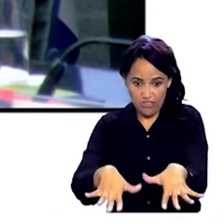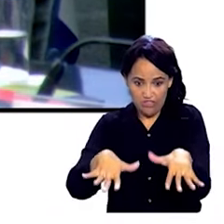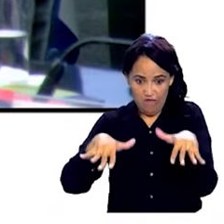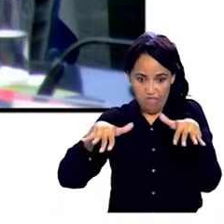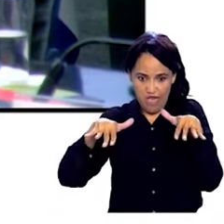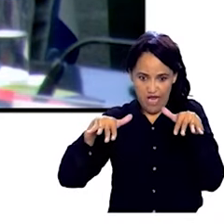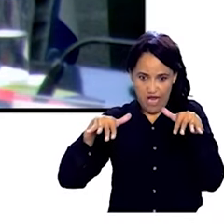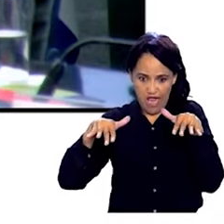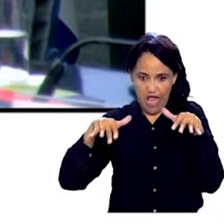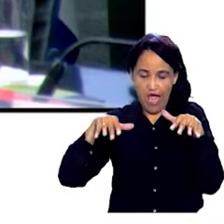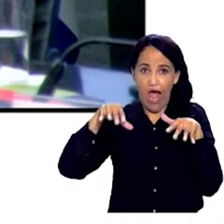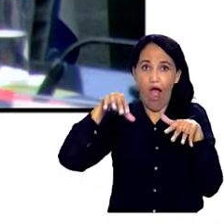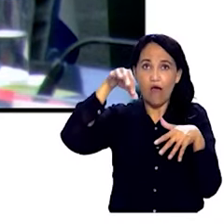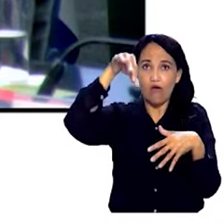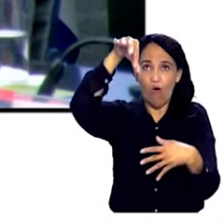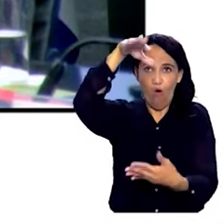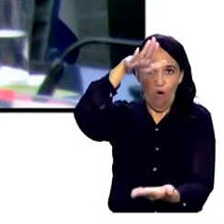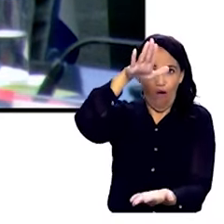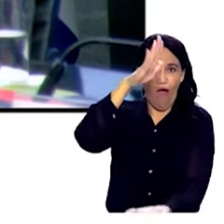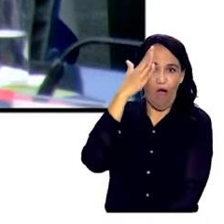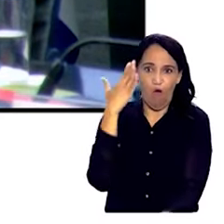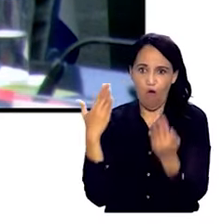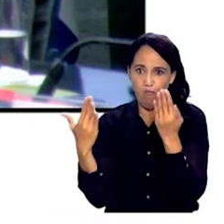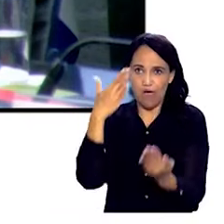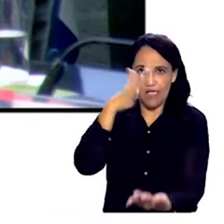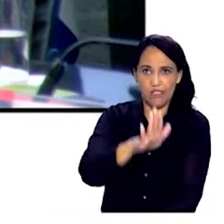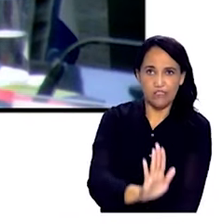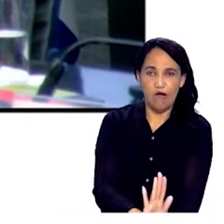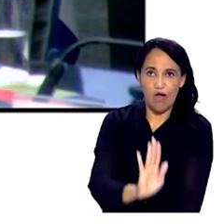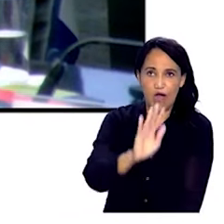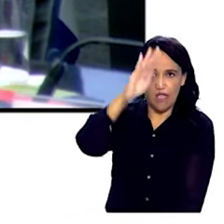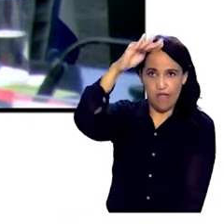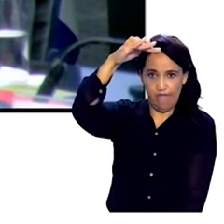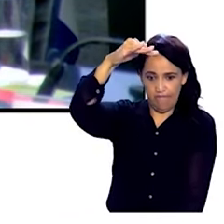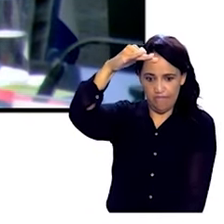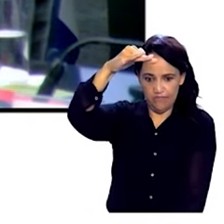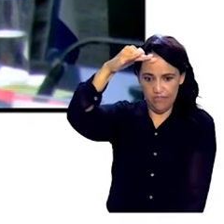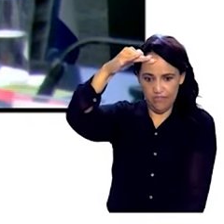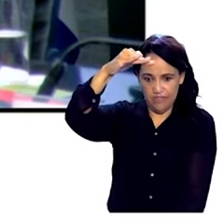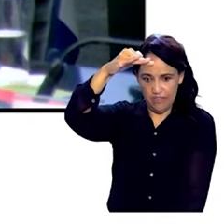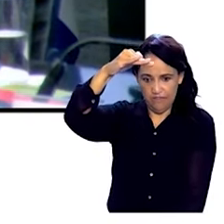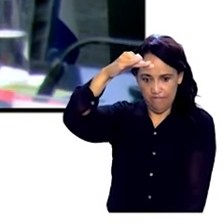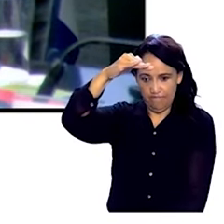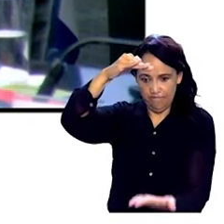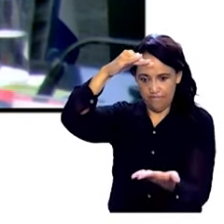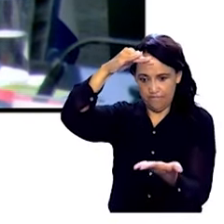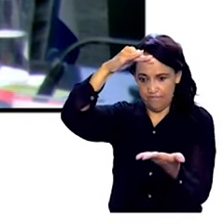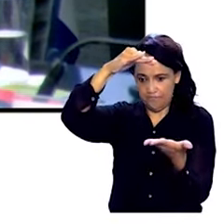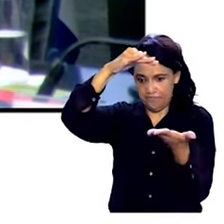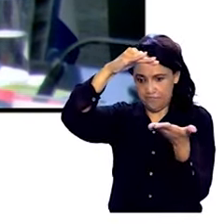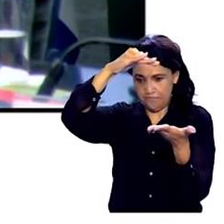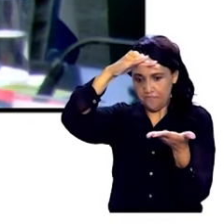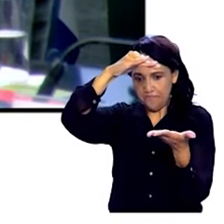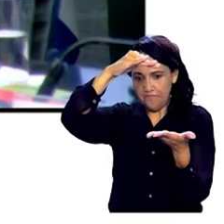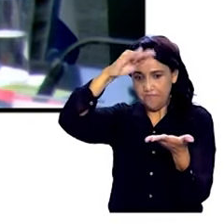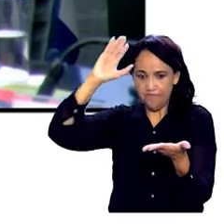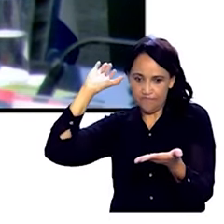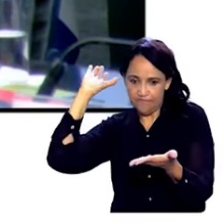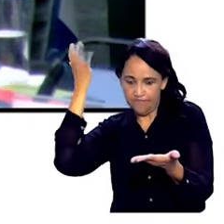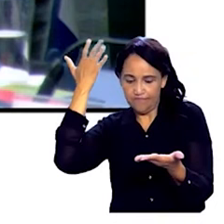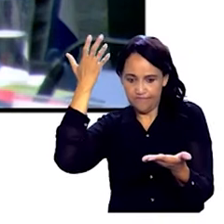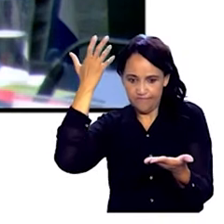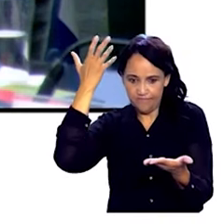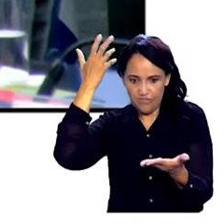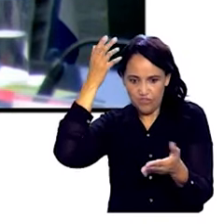diagonalmente e o resultado vai ser o mesmo vão ser poucos julgamentos em